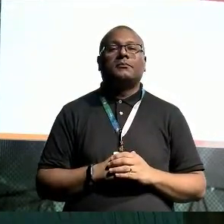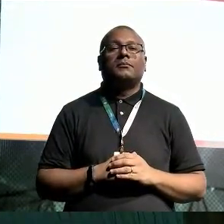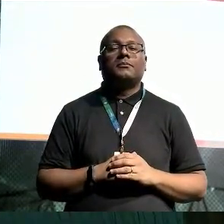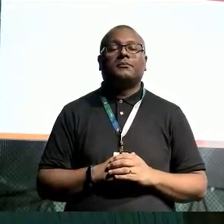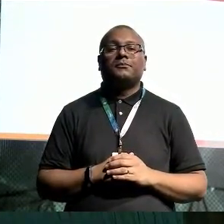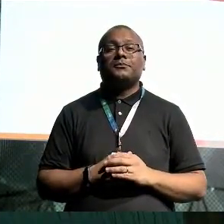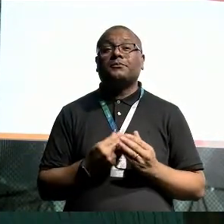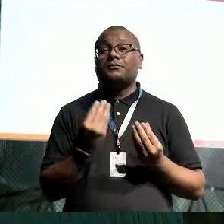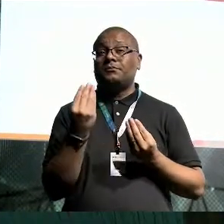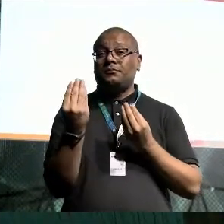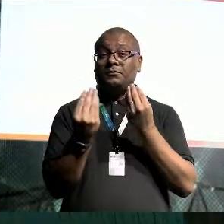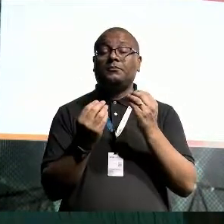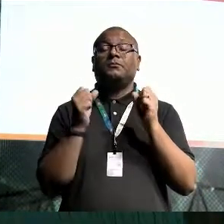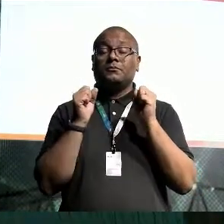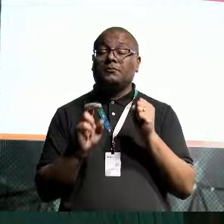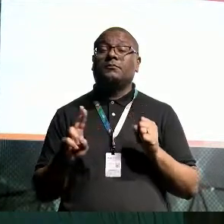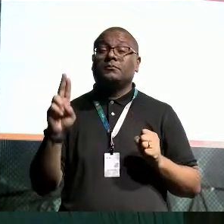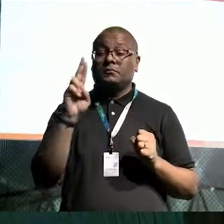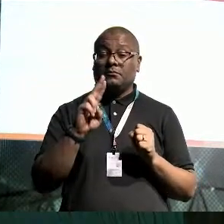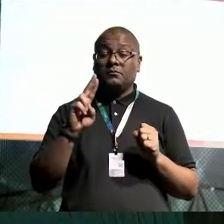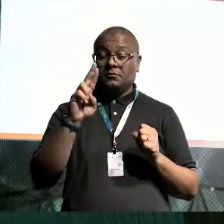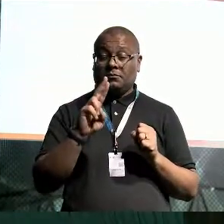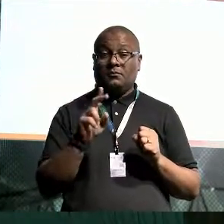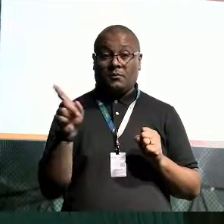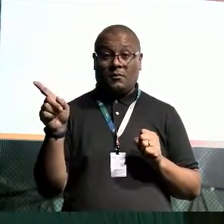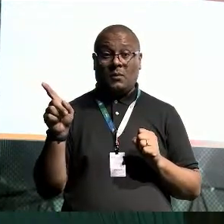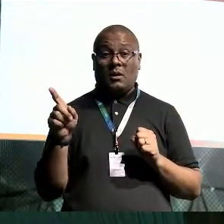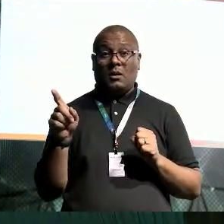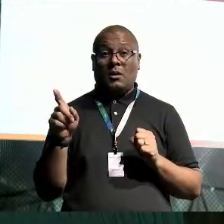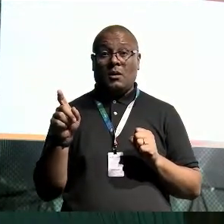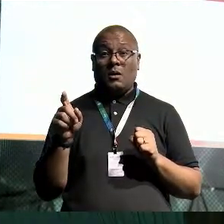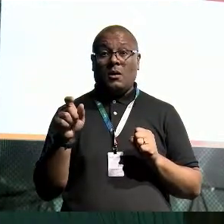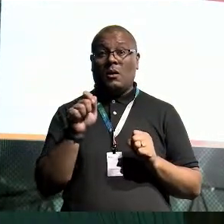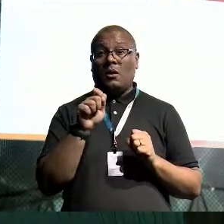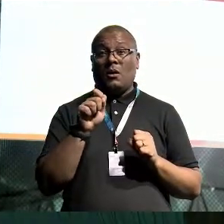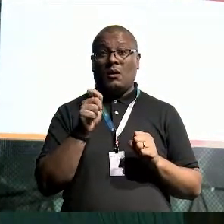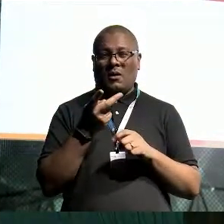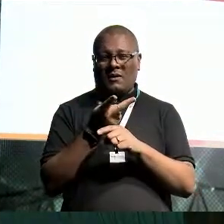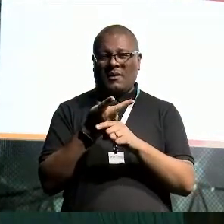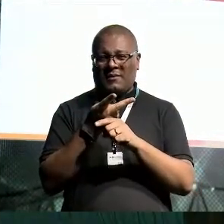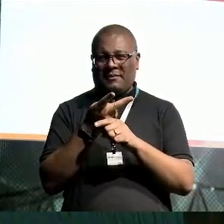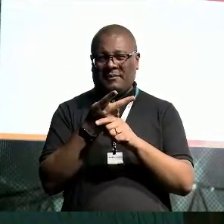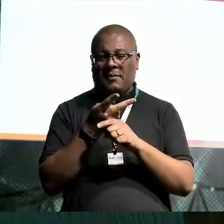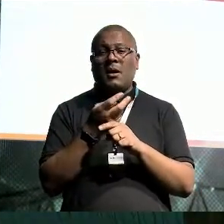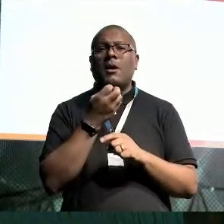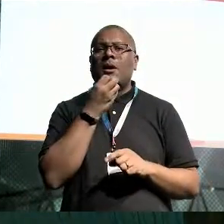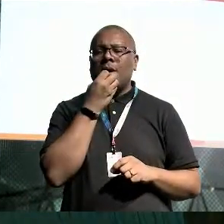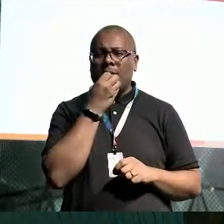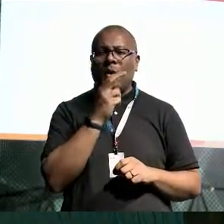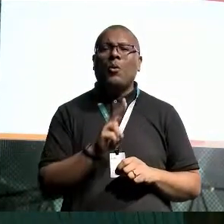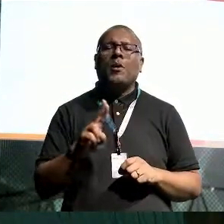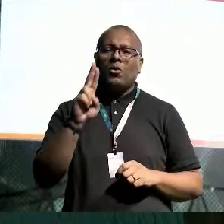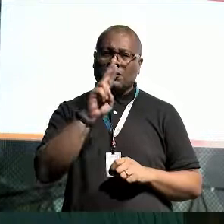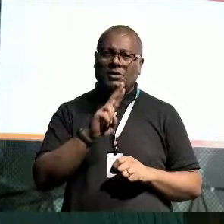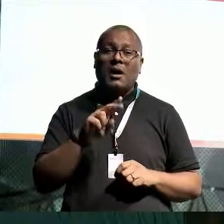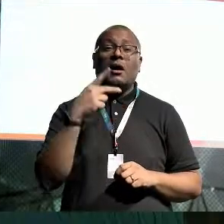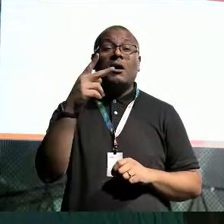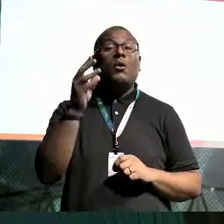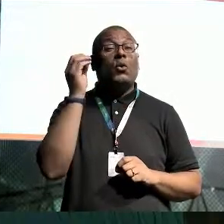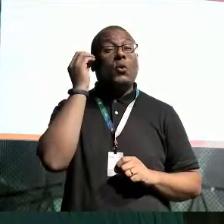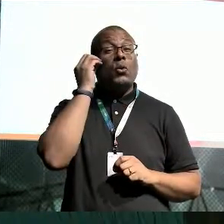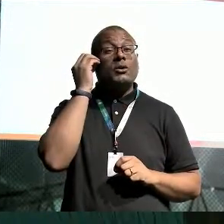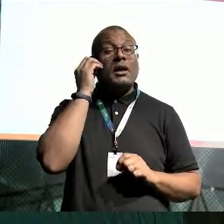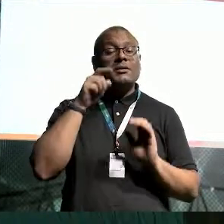Quando e como eu posso usar o Scanner Accessibility? O scanner ele é bom para você usar quando você for fazer os seus